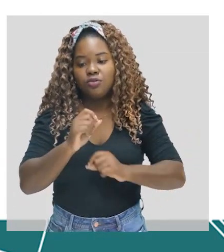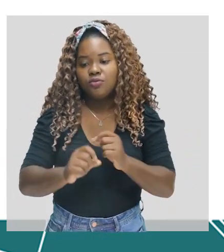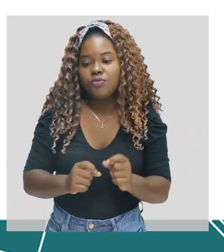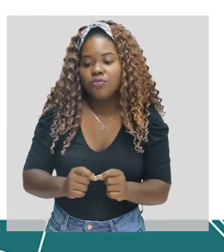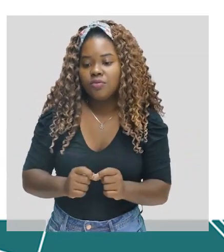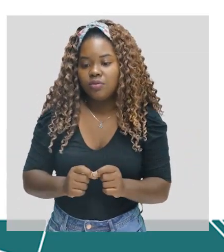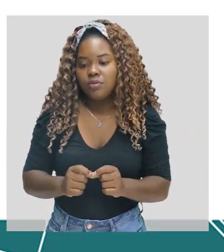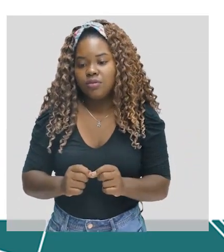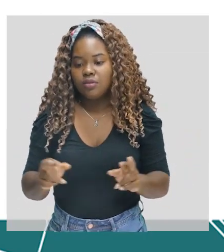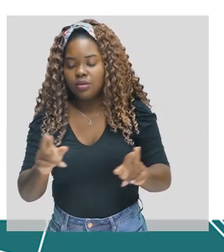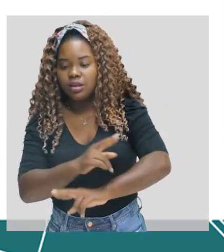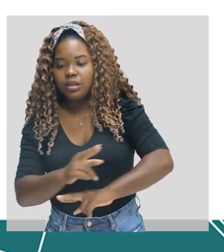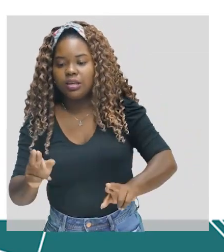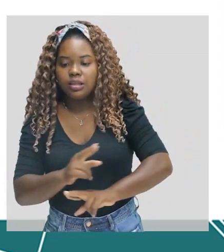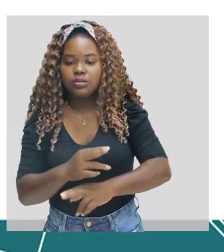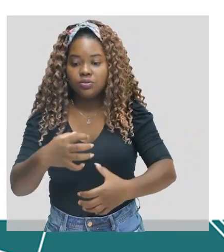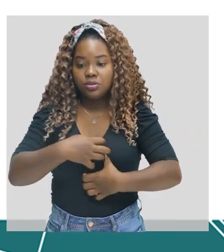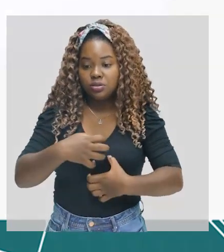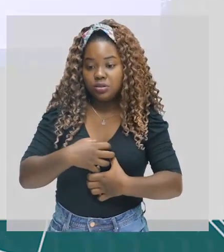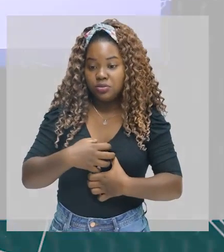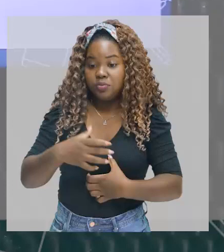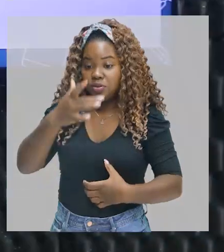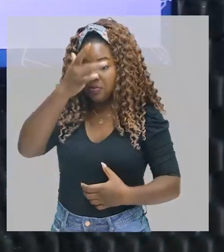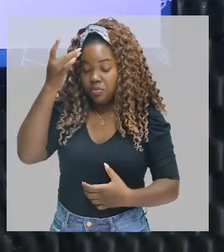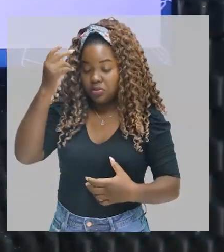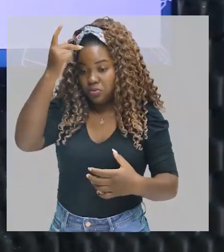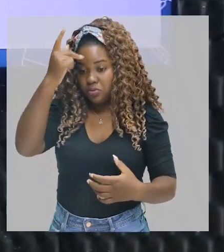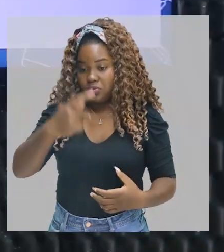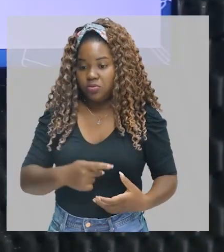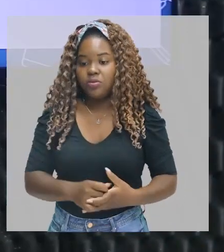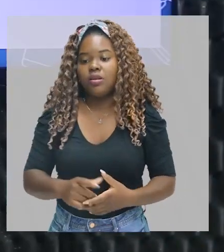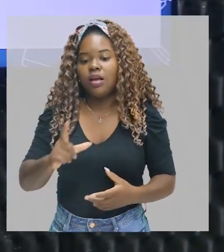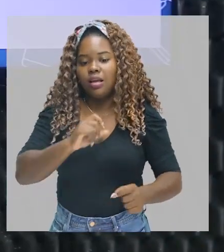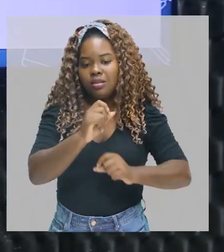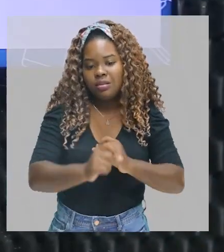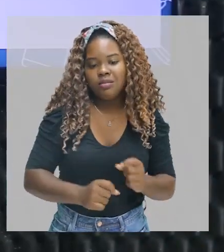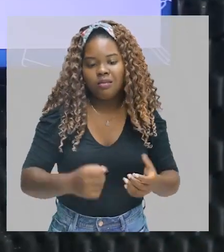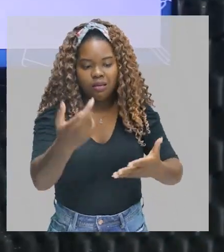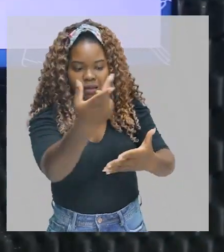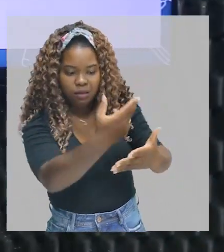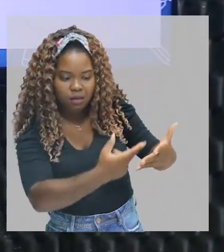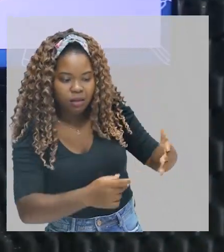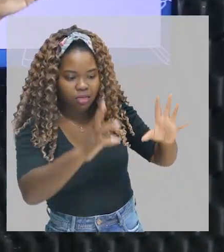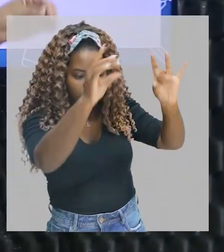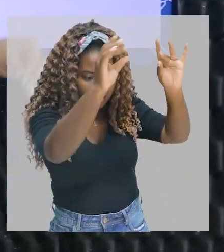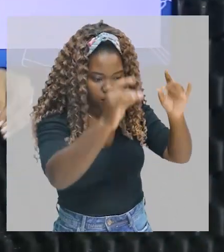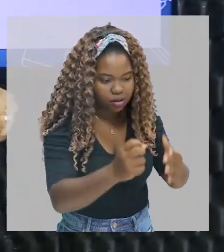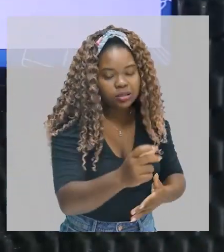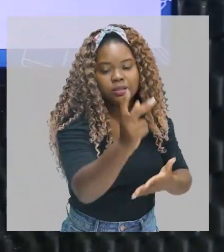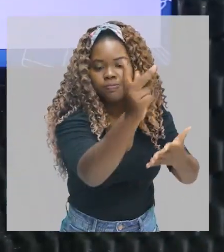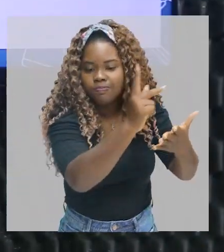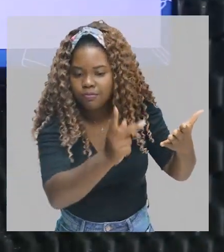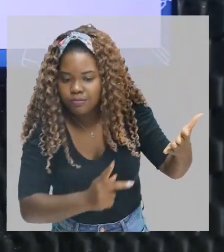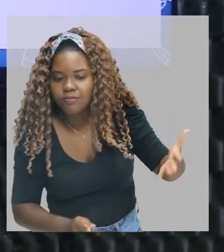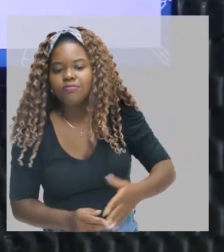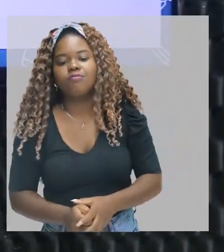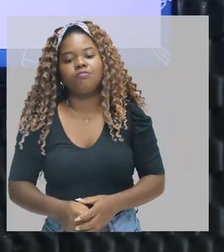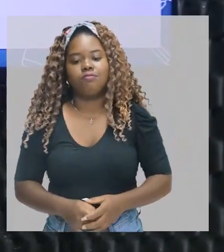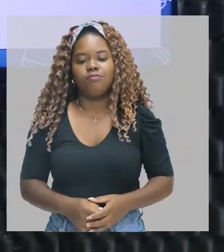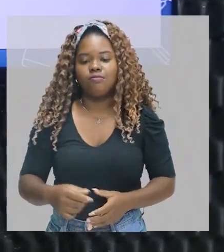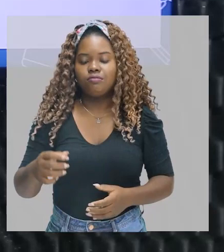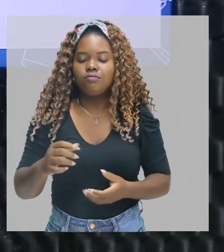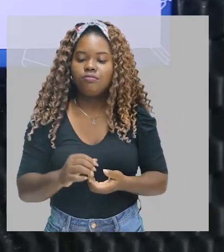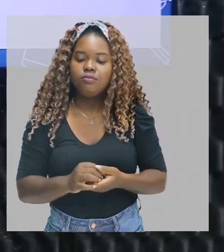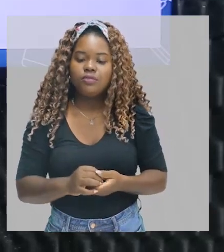lírico. E aí, no caso, a descrição das paisagens externas remete ao que se passa na interioridade do